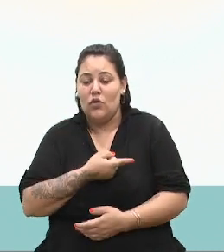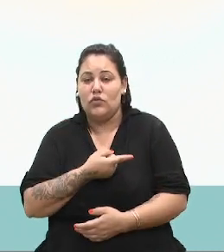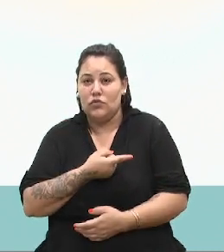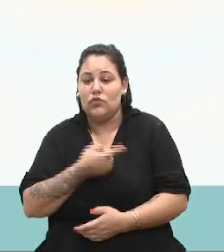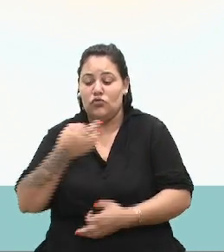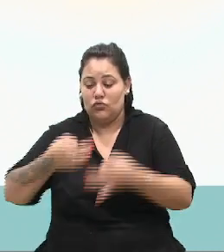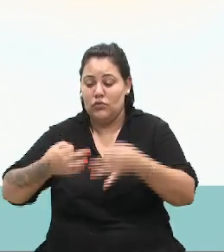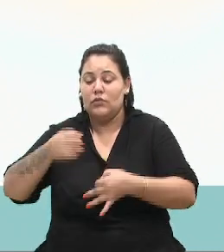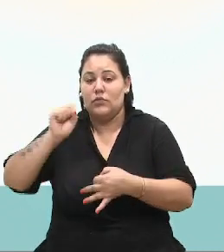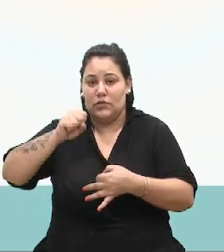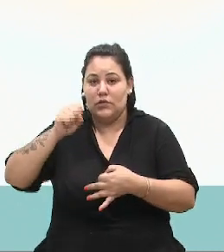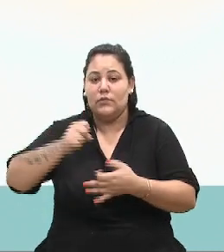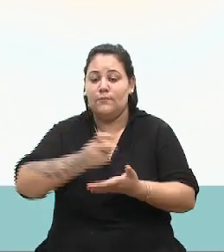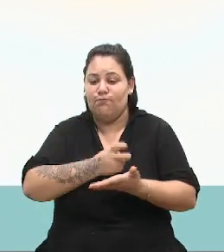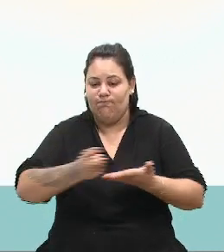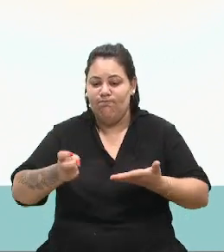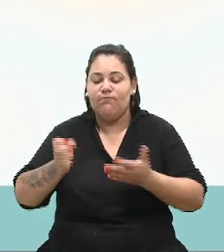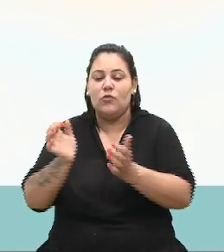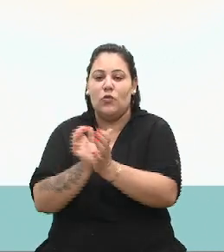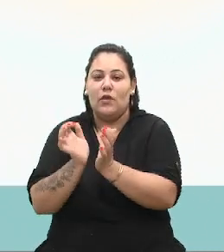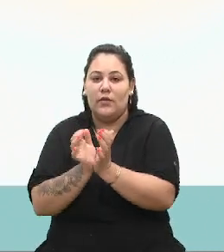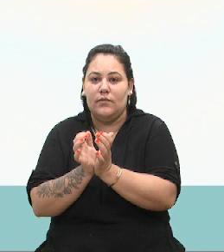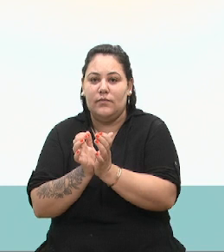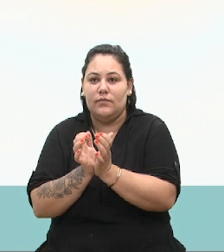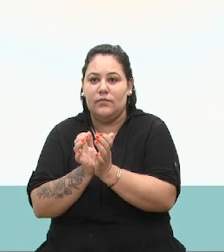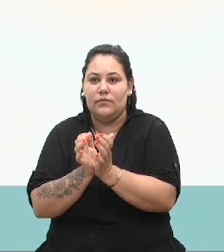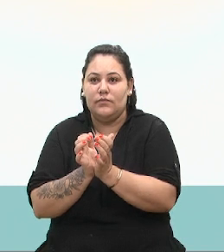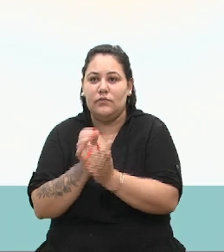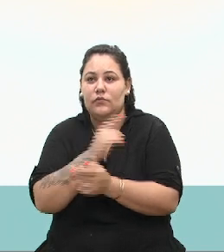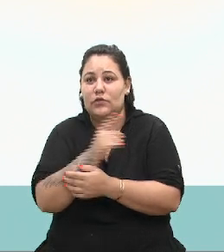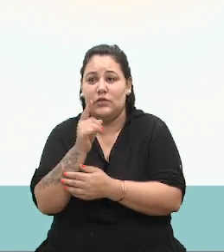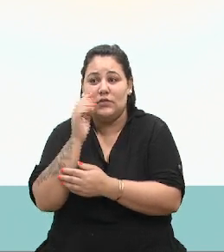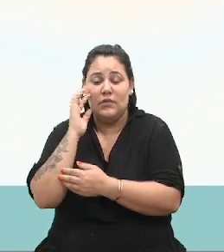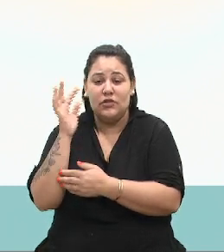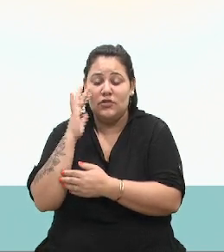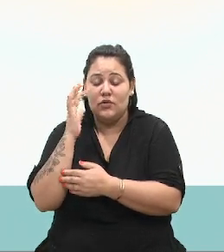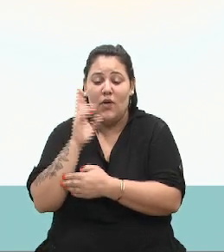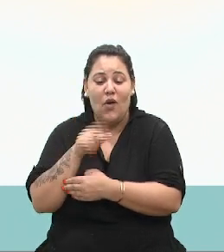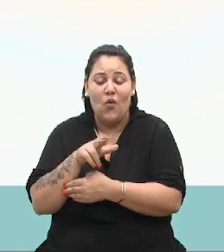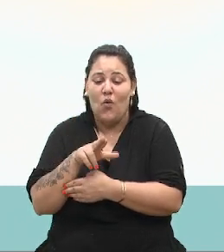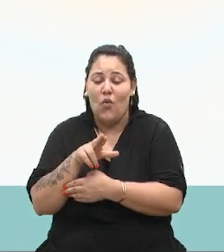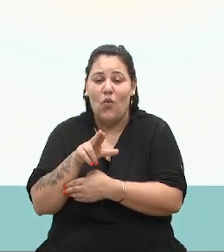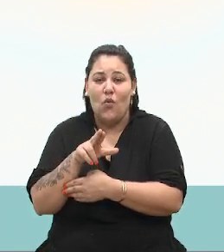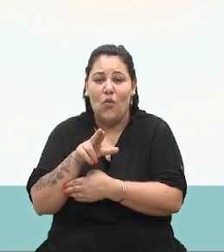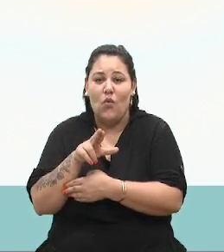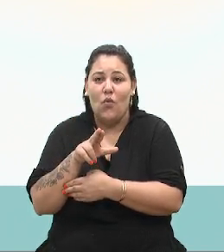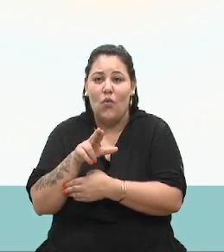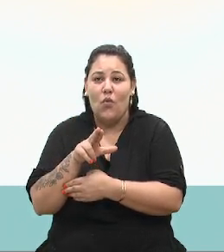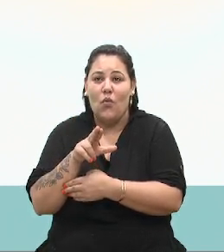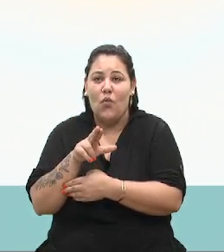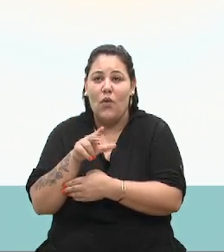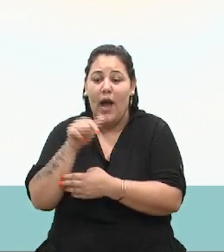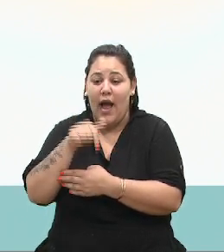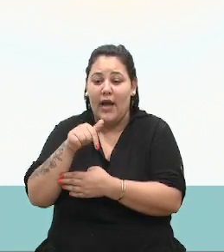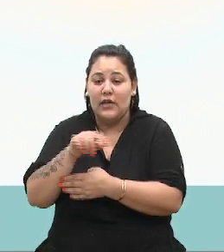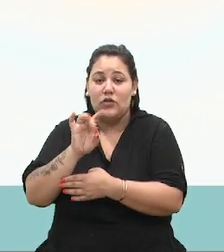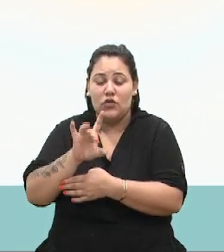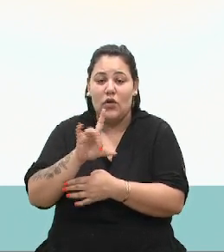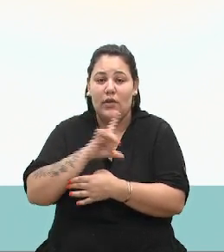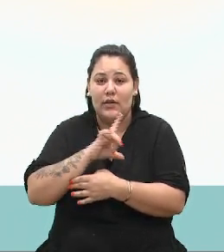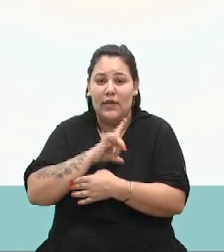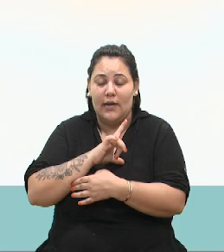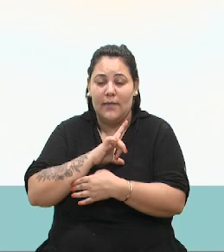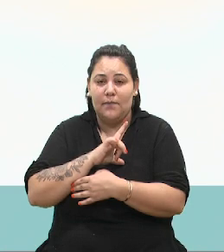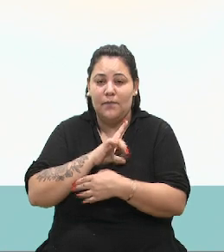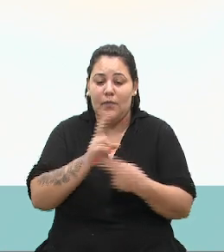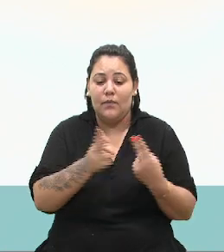colegas. Vocês imaginam, a única pena perpétua atualmente no Brasil é a pena de cassação do registro profissional. E